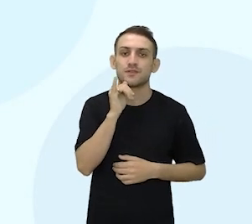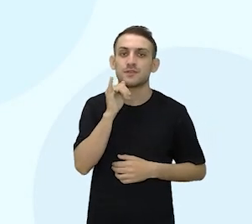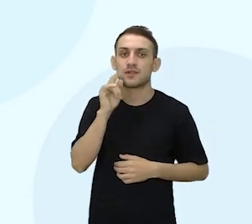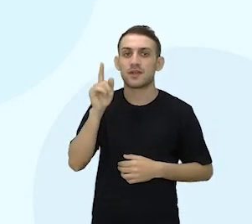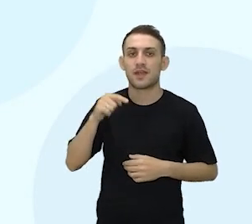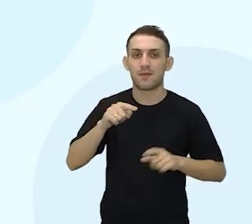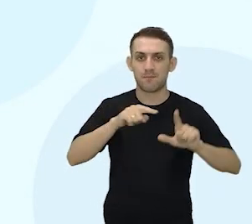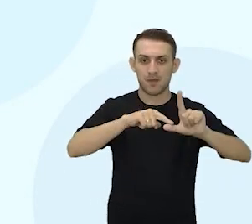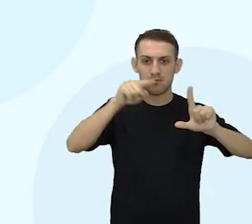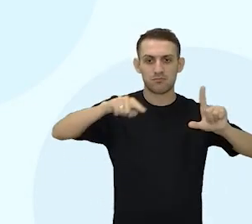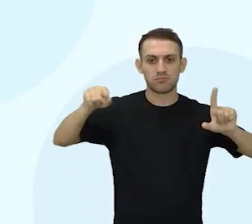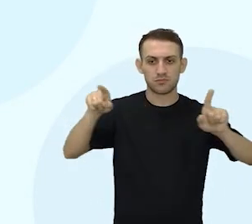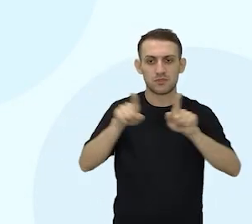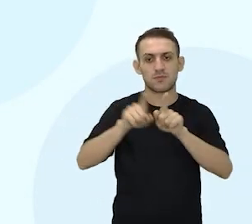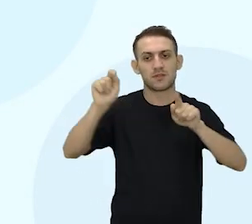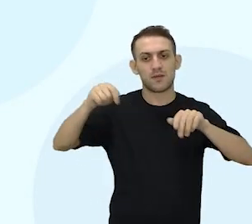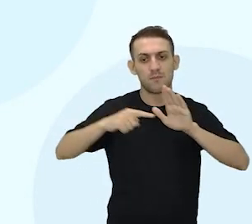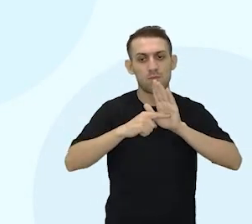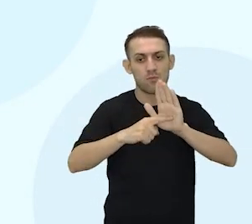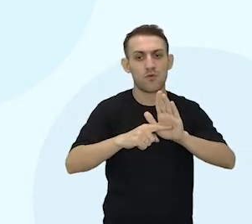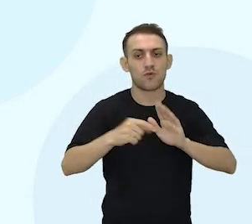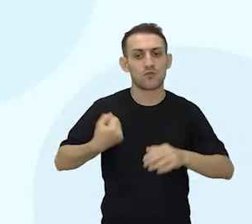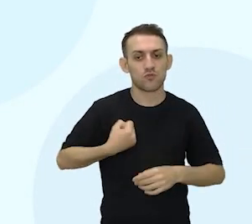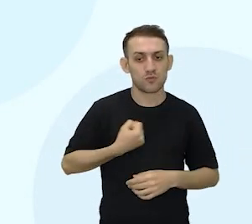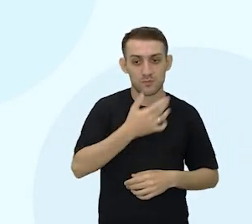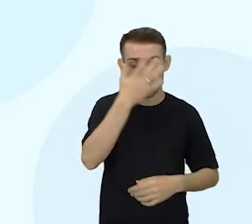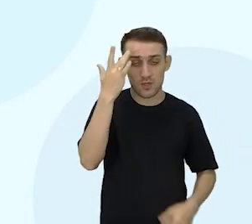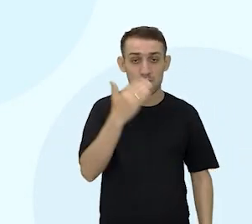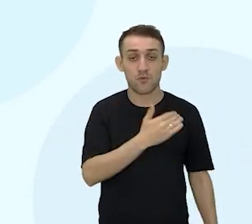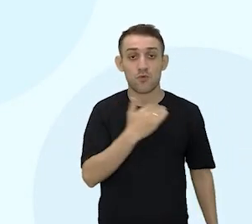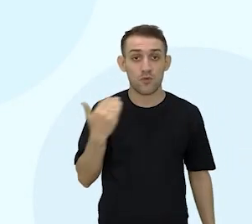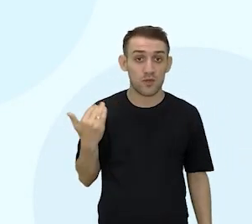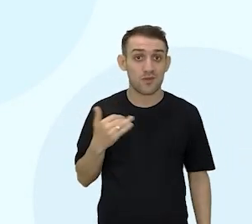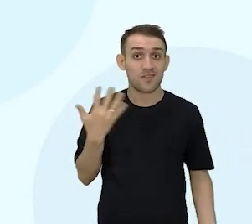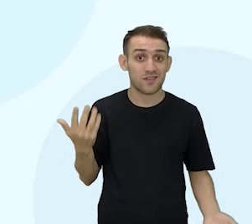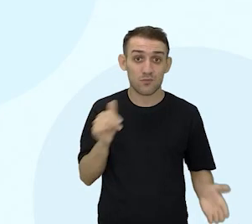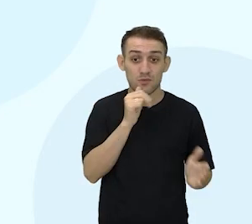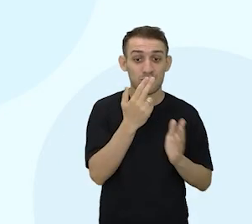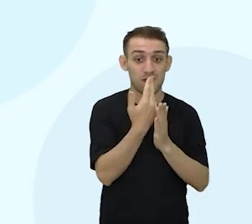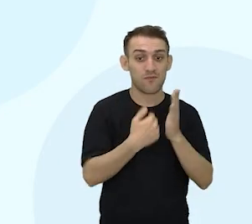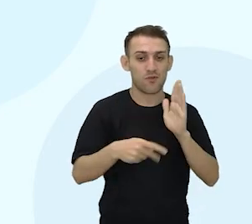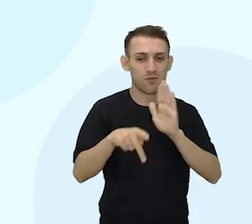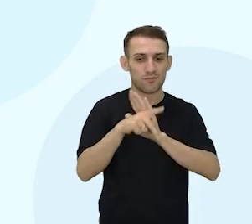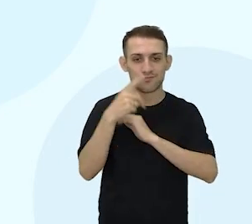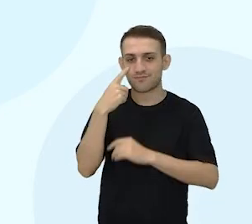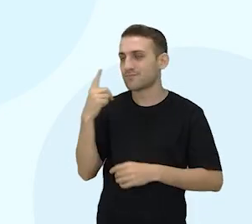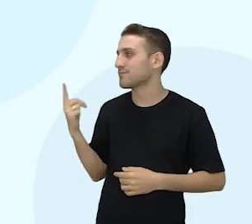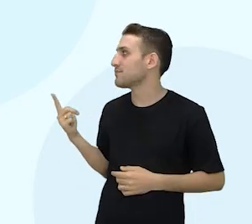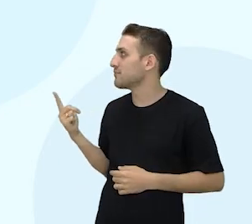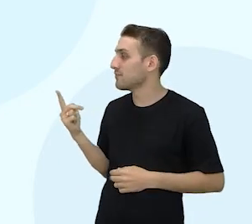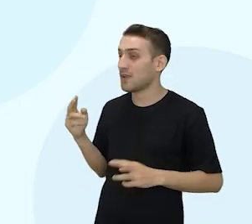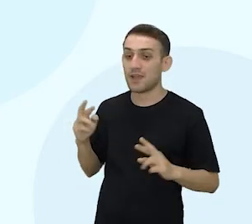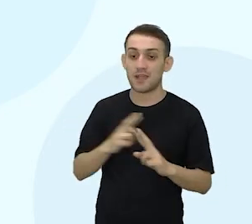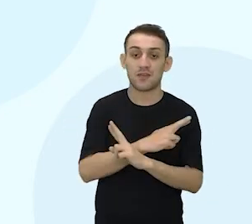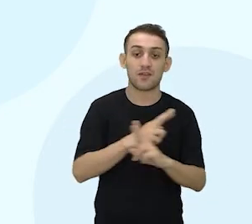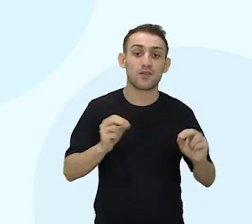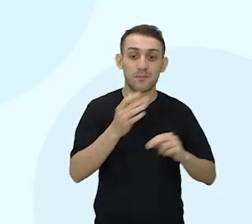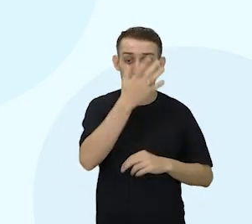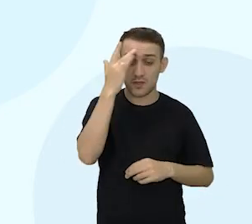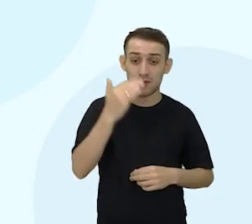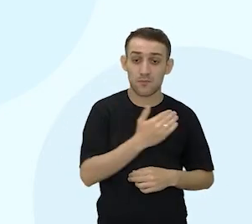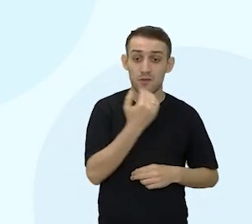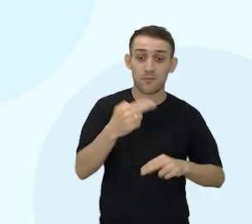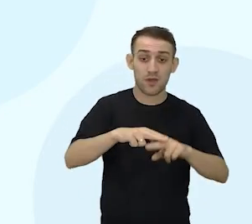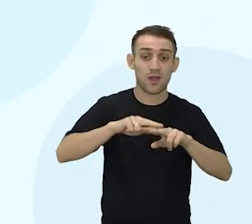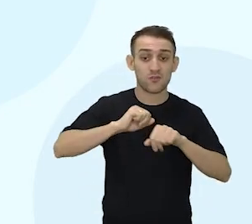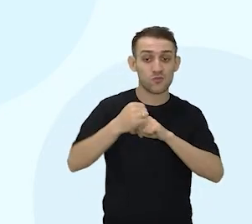índice demográfico tal que reflete o número de mortes. E nesse caso da imagem que está aí, é relacionado a mortes relacionadas